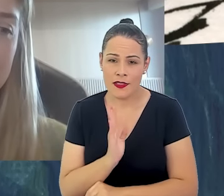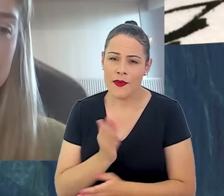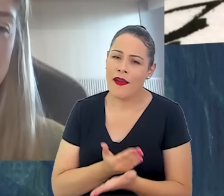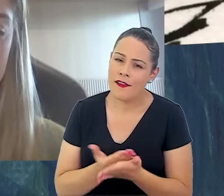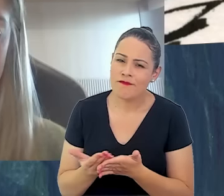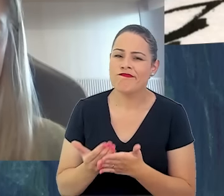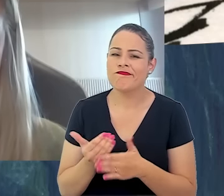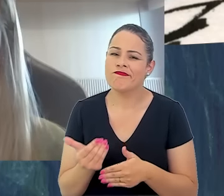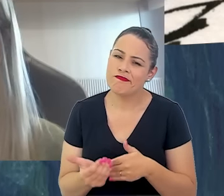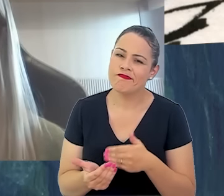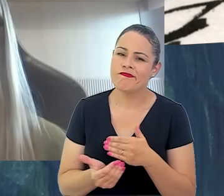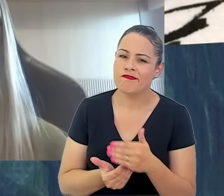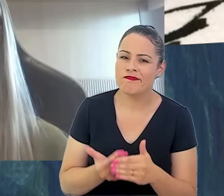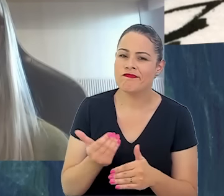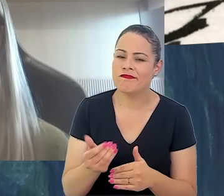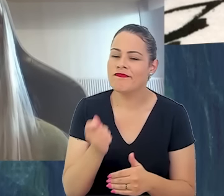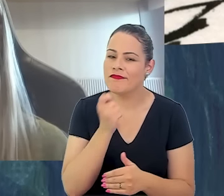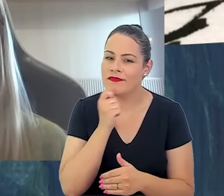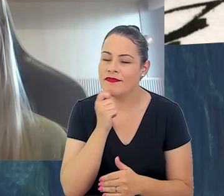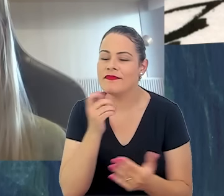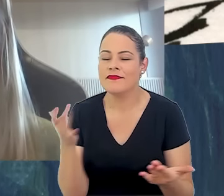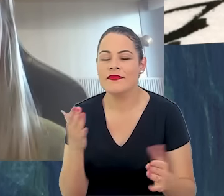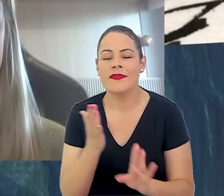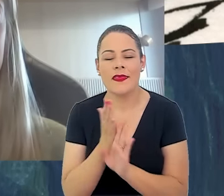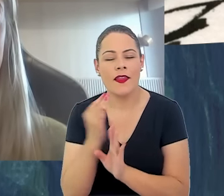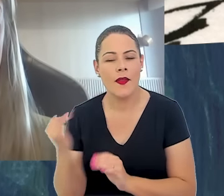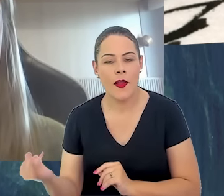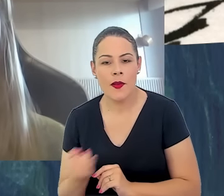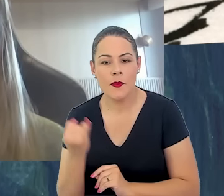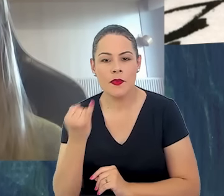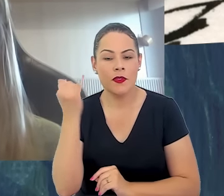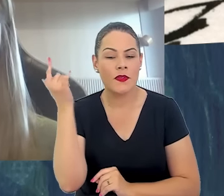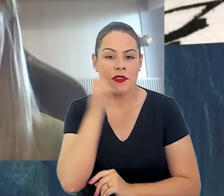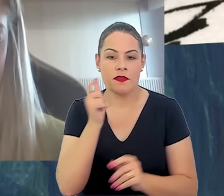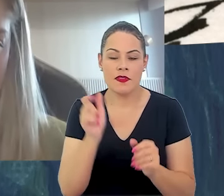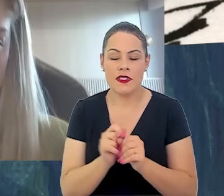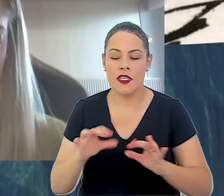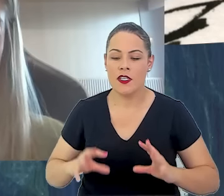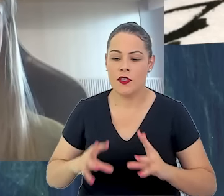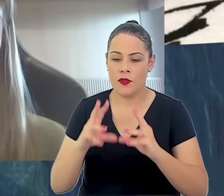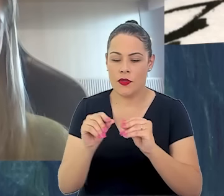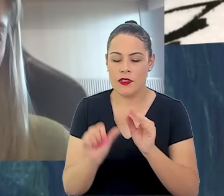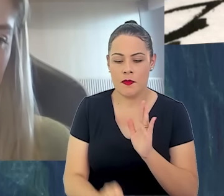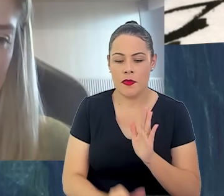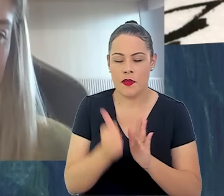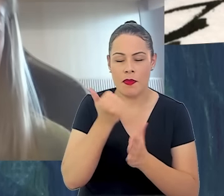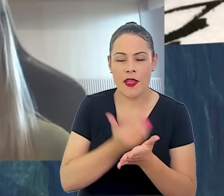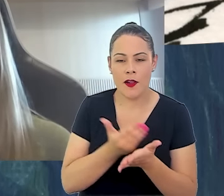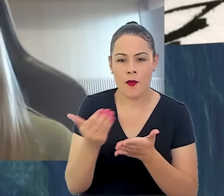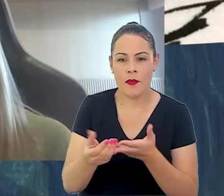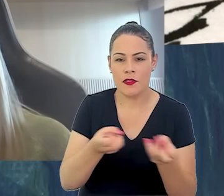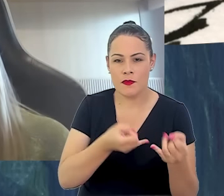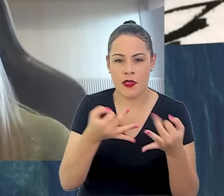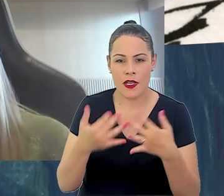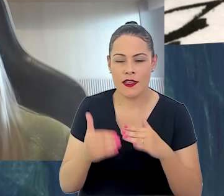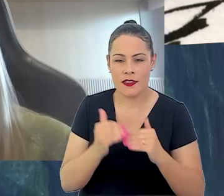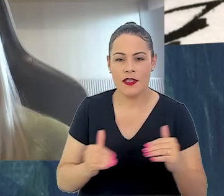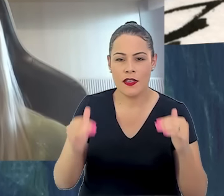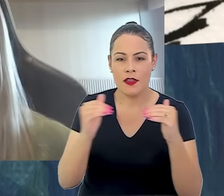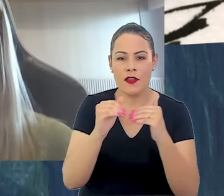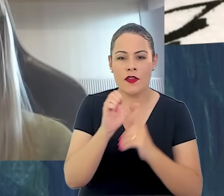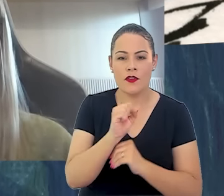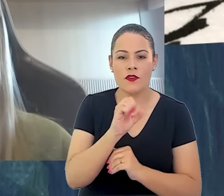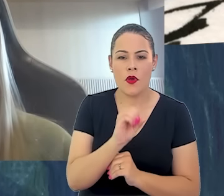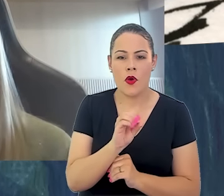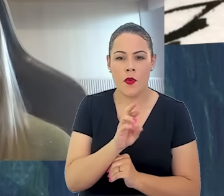está engatinhando nesse sentido, né? E muito importante a própria taxonomia, essa primeira emissão do Soberano,